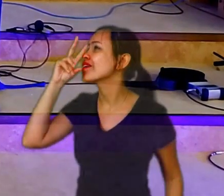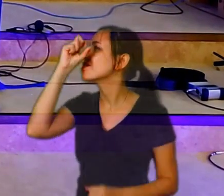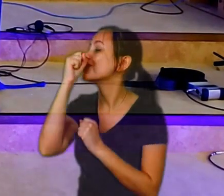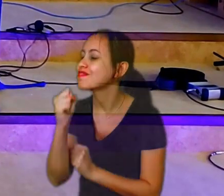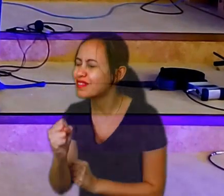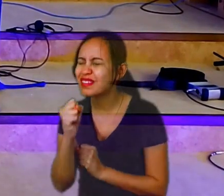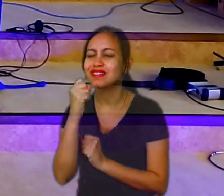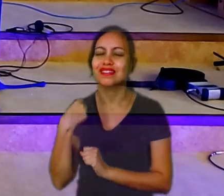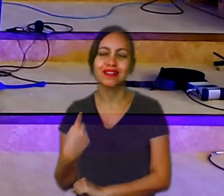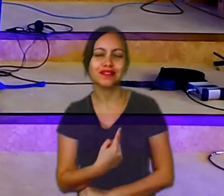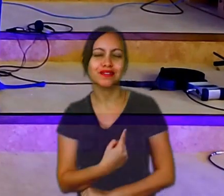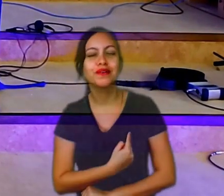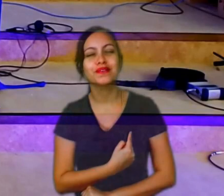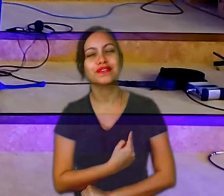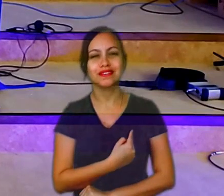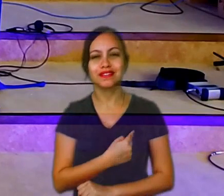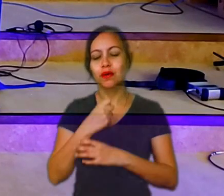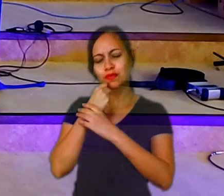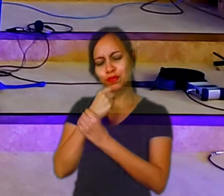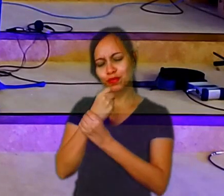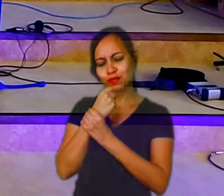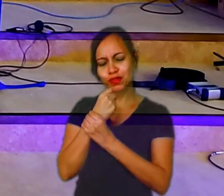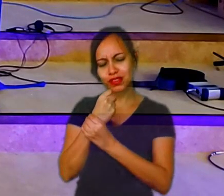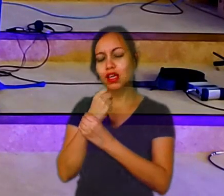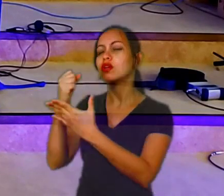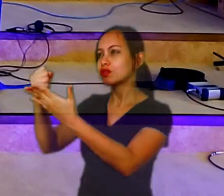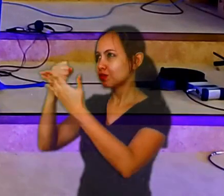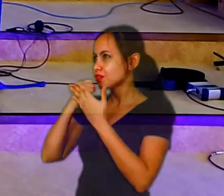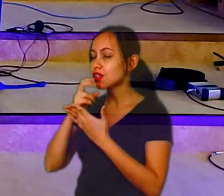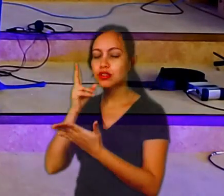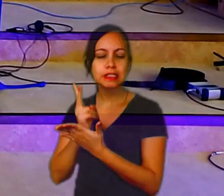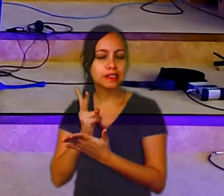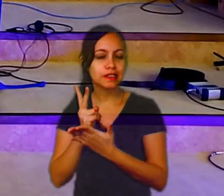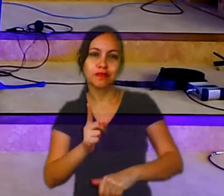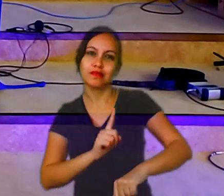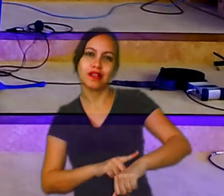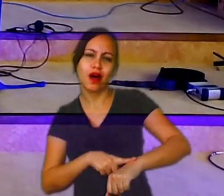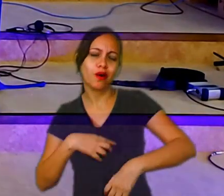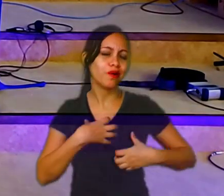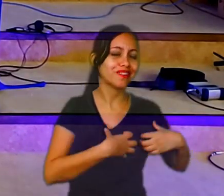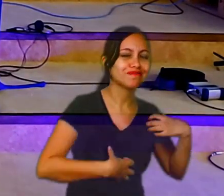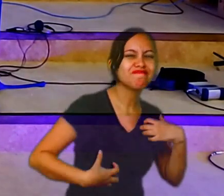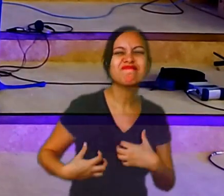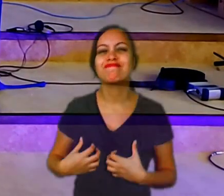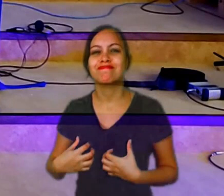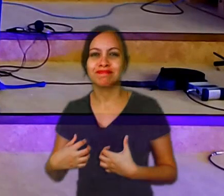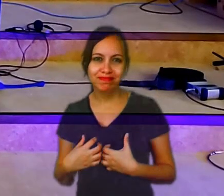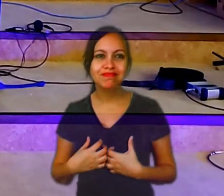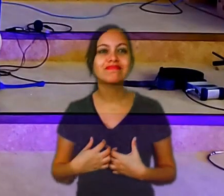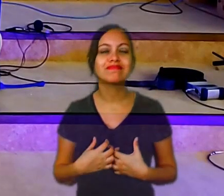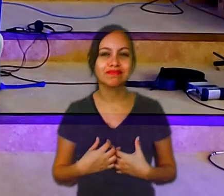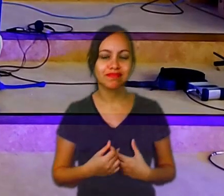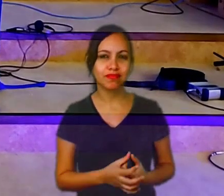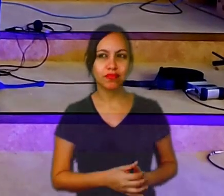fortaleza, tu és o nosso refúgio, socorro bem presente na hora da angústia. Olha